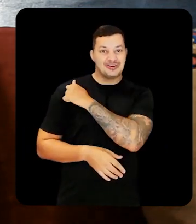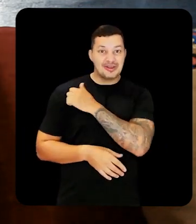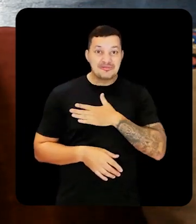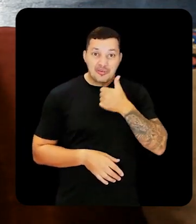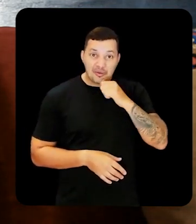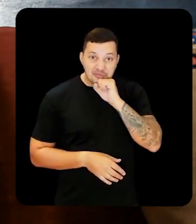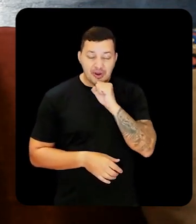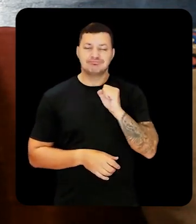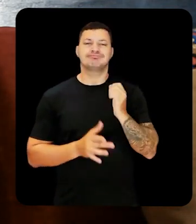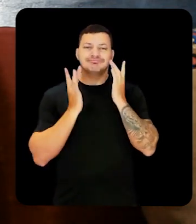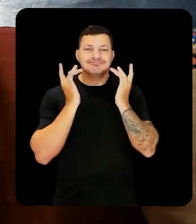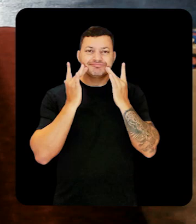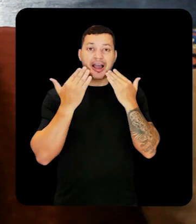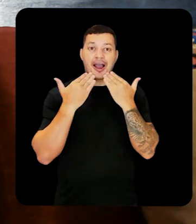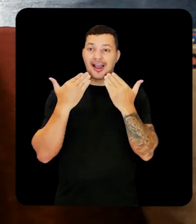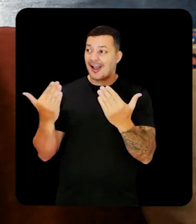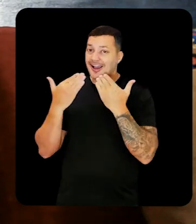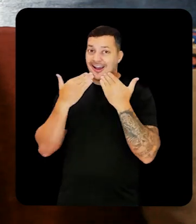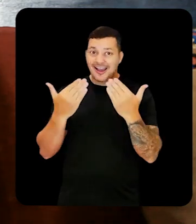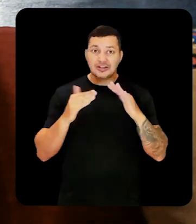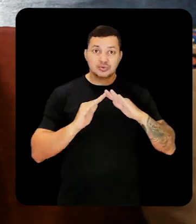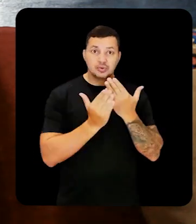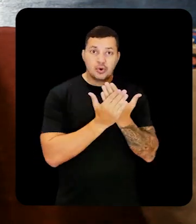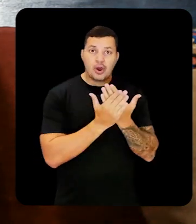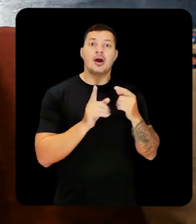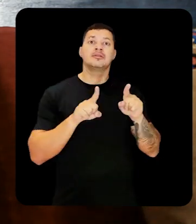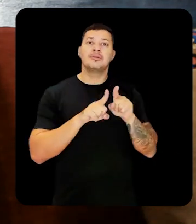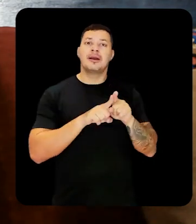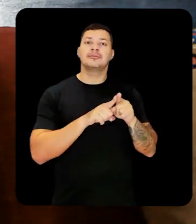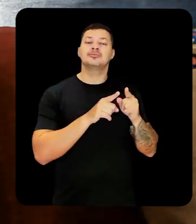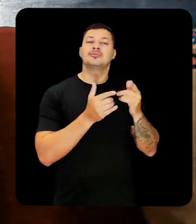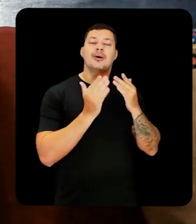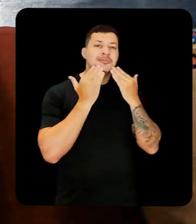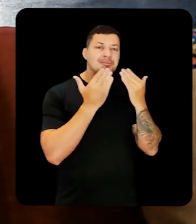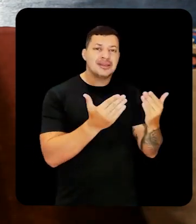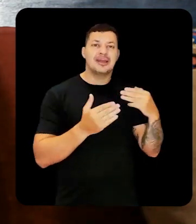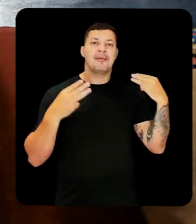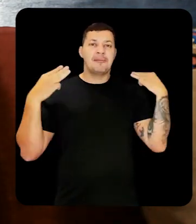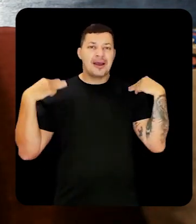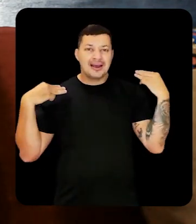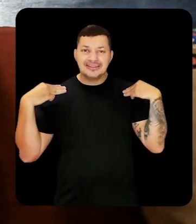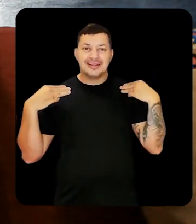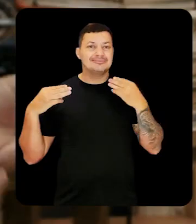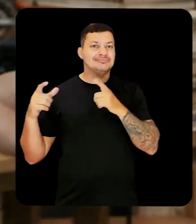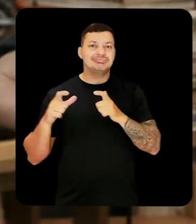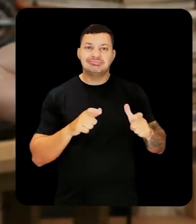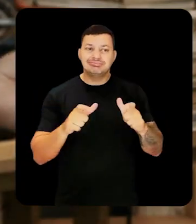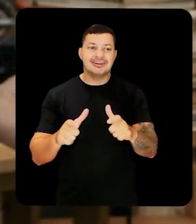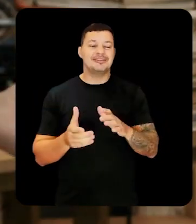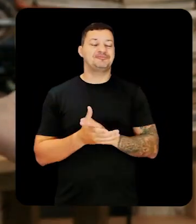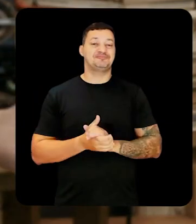montava espetáculos e essas peças elas se apresentavam não só no colégio, como se apresentavam no SPEC, se apresentavam na Marinha, enfim.